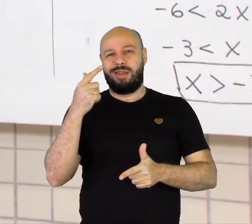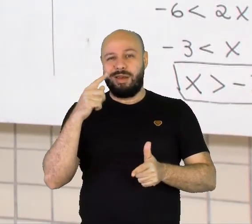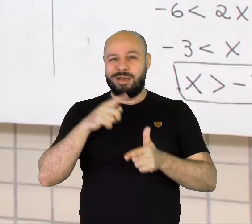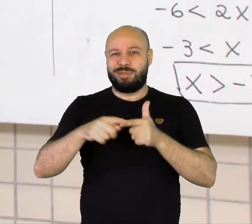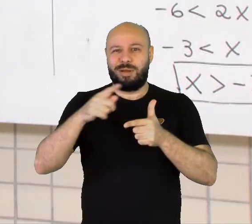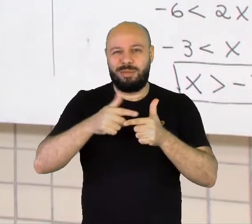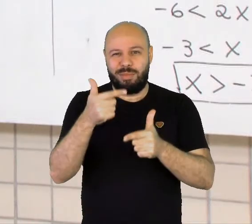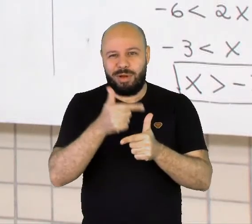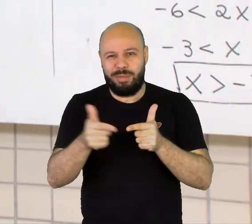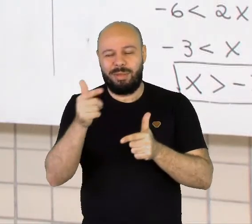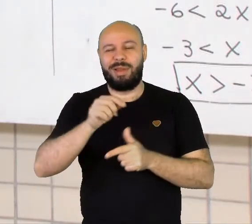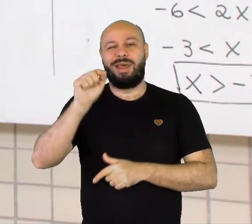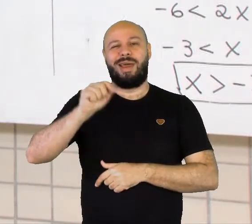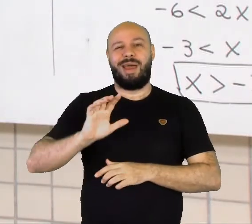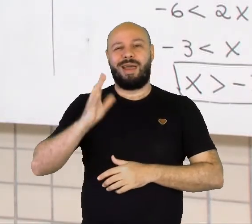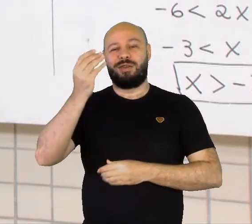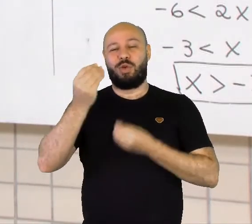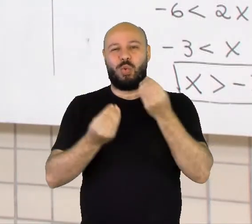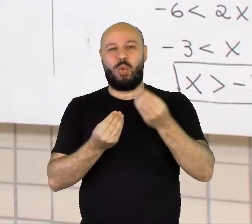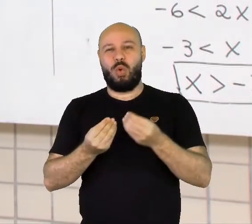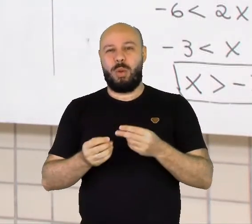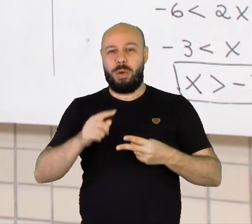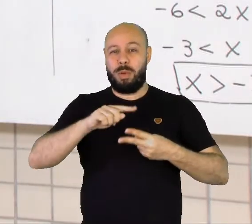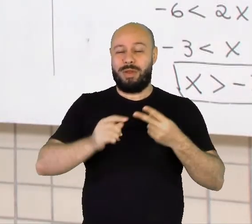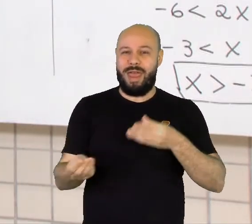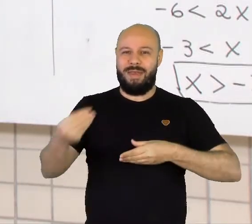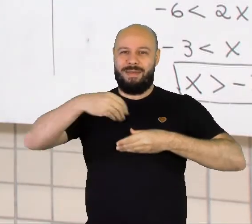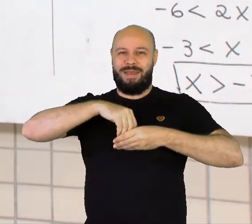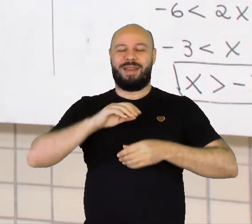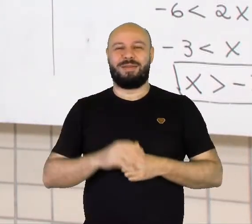aplicam neles. Beleza? Demais, é só